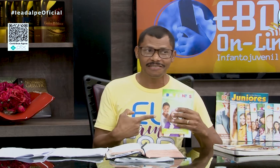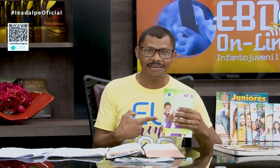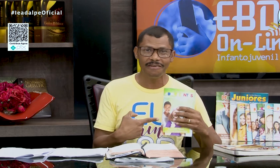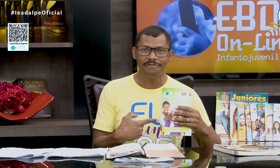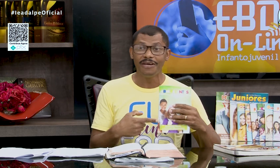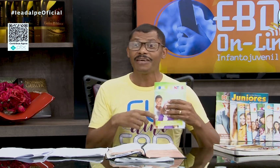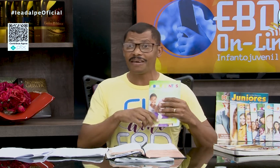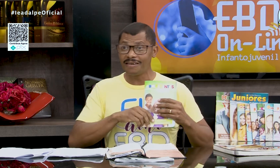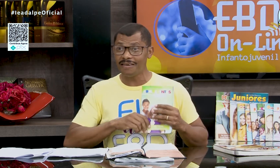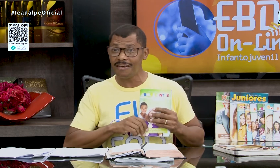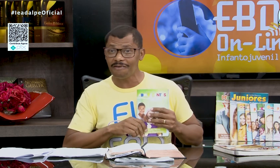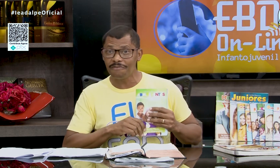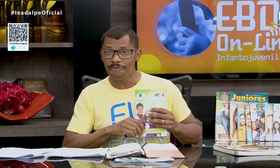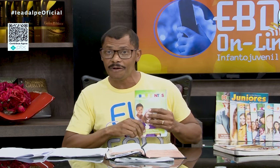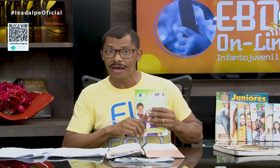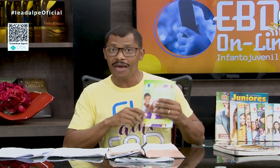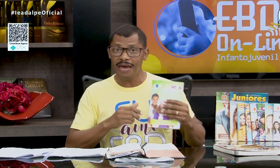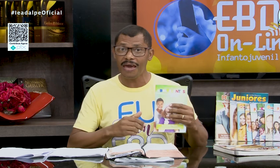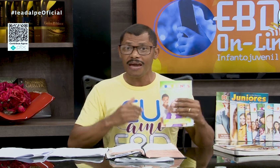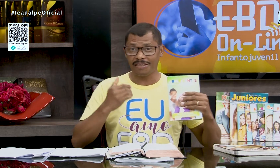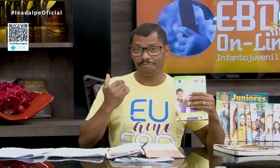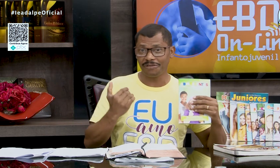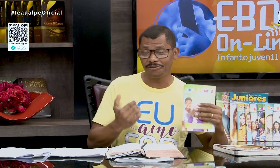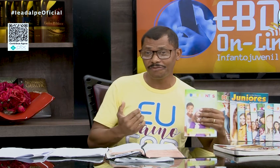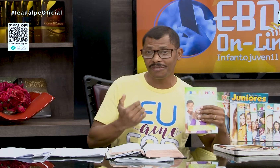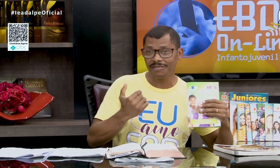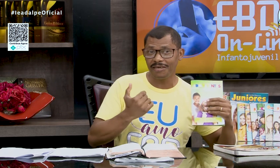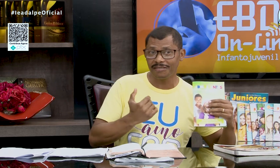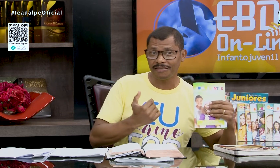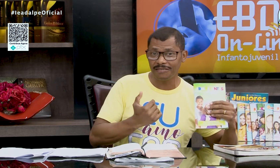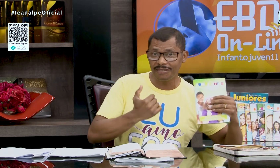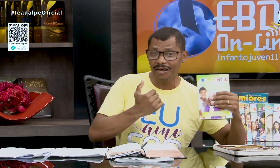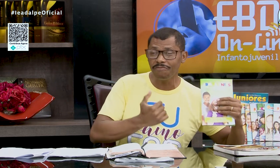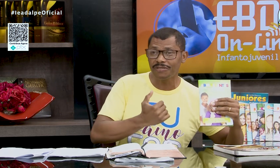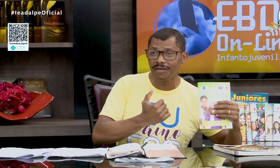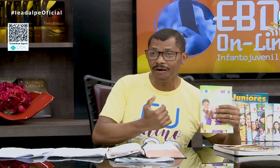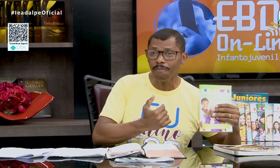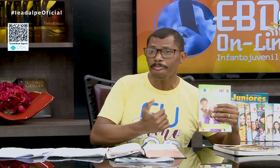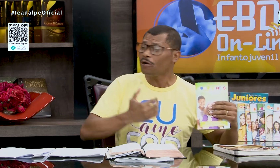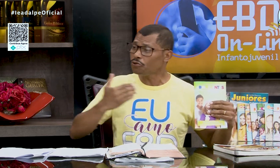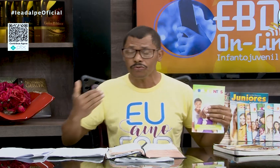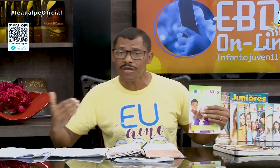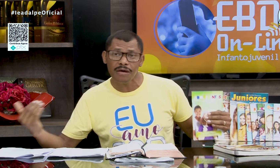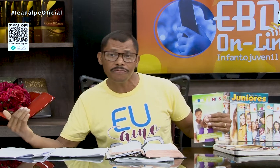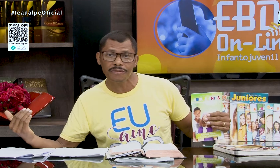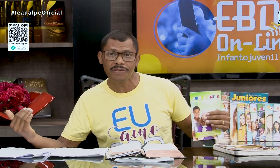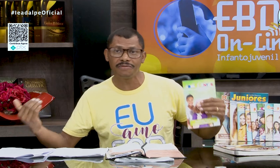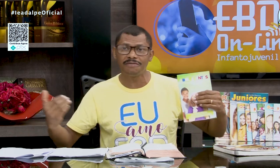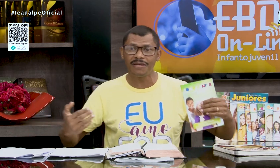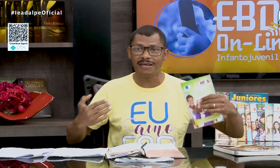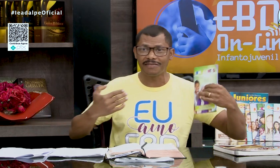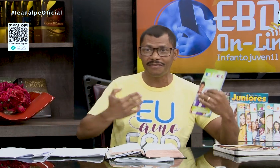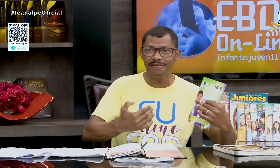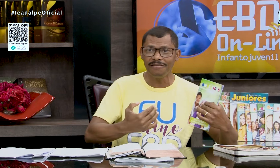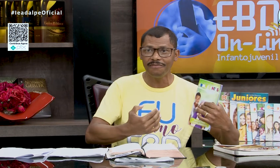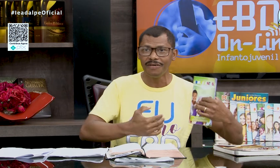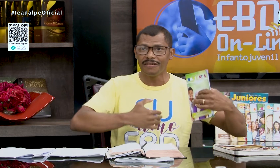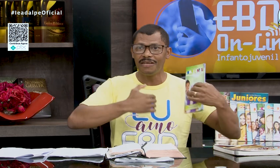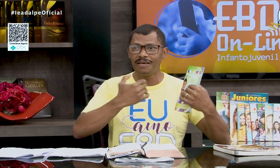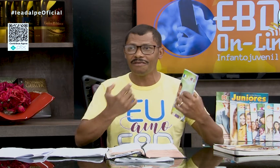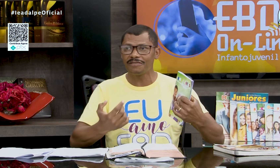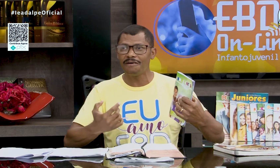missão está dizendo que grego é as pessoas que e são judeus não são